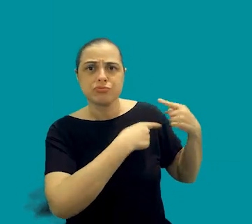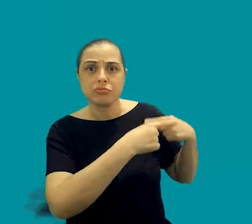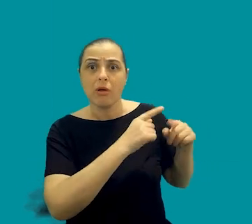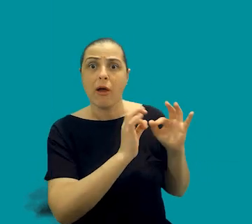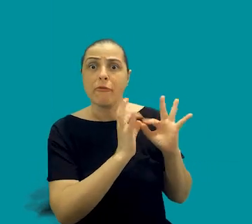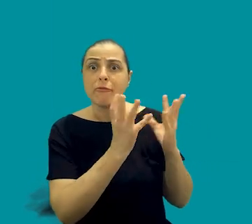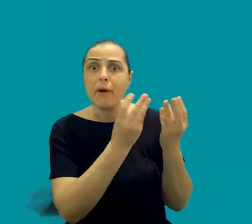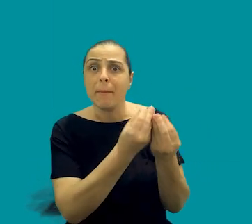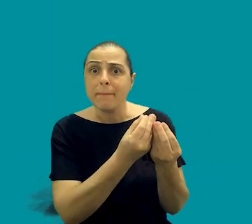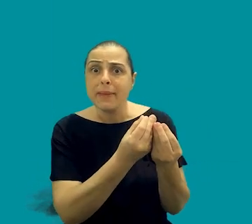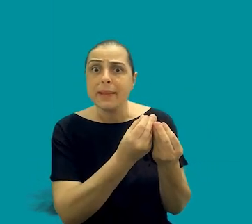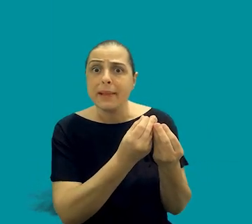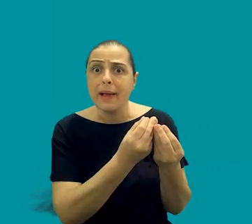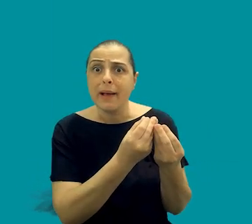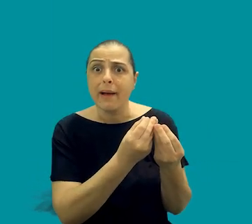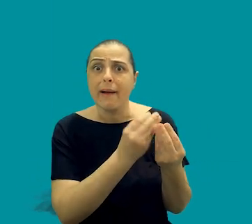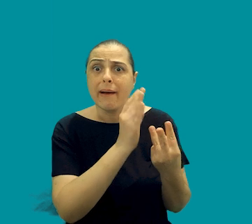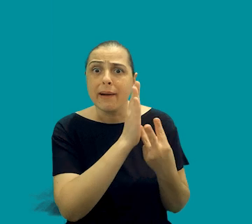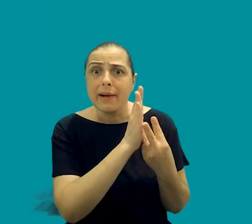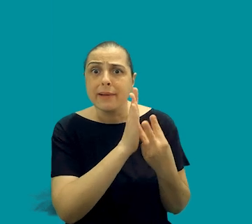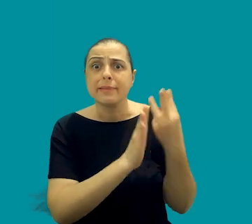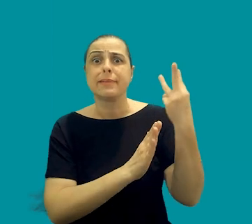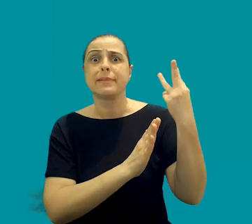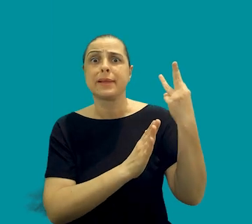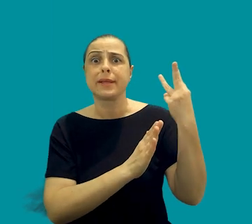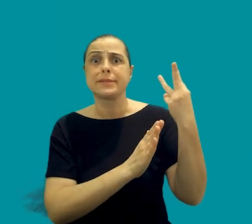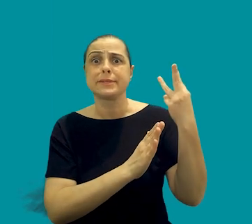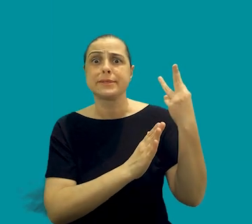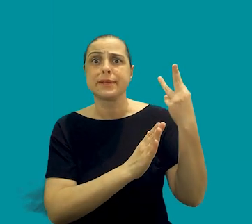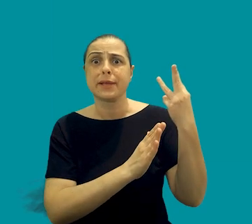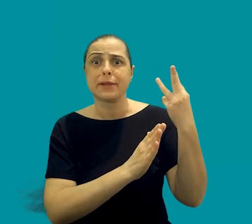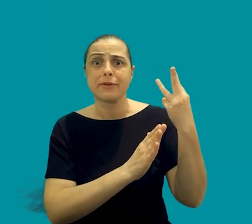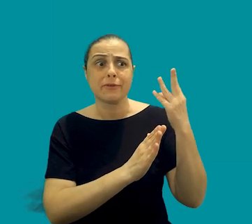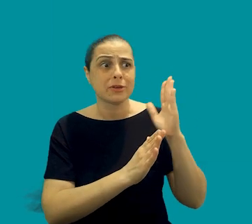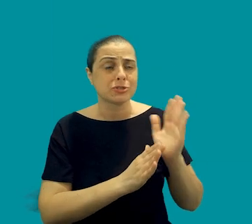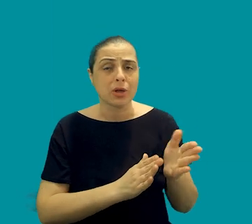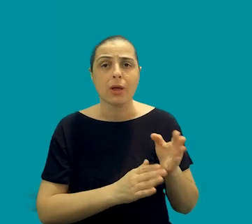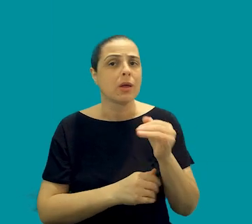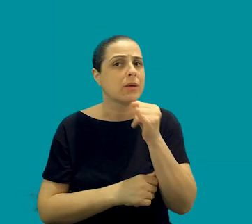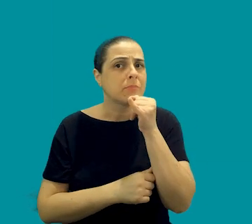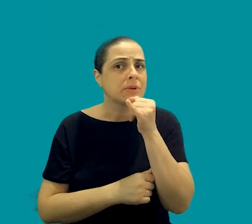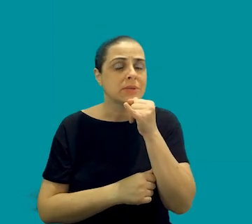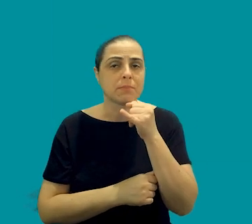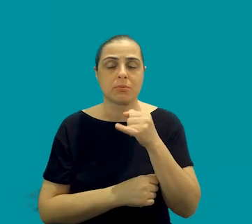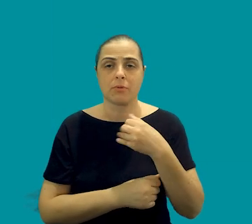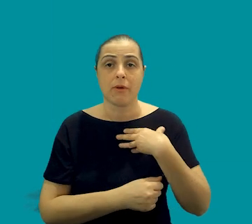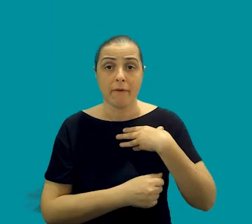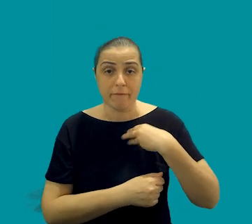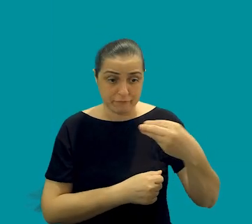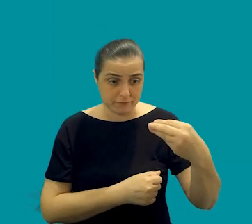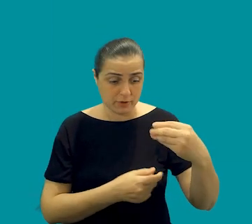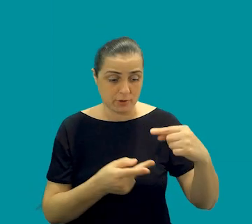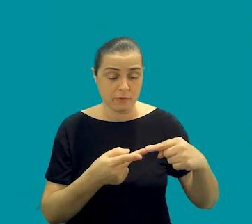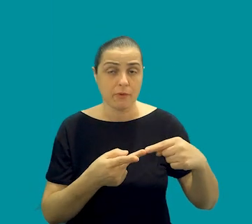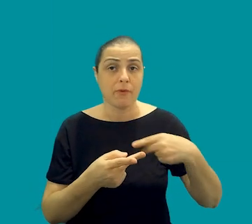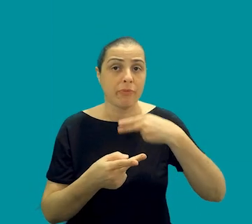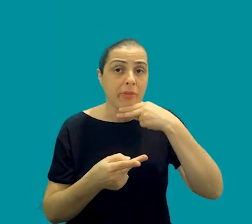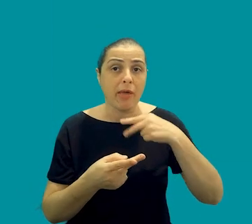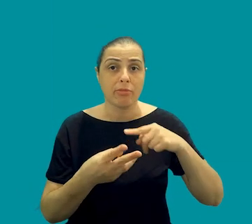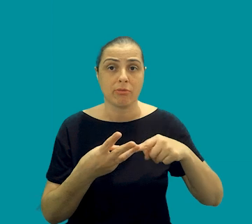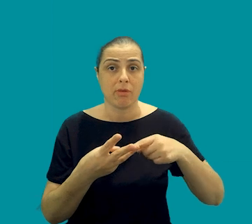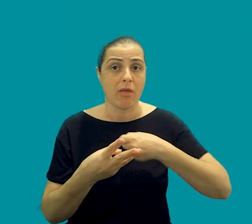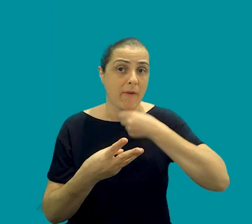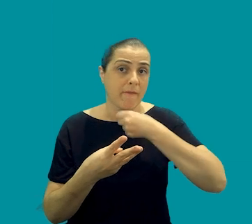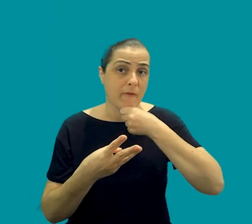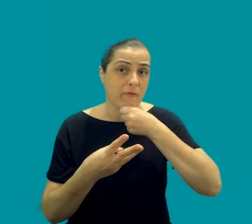gente tem famílias aqui que a gente está na 3ª geração de acolhimento institucional. O que eu posso fazer para quebrar isso? Não de forma assistencialista,